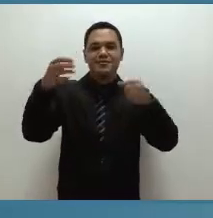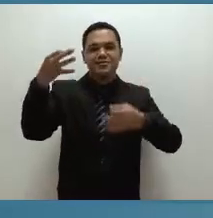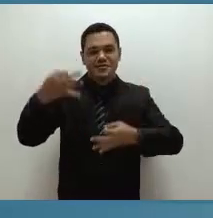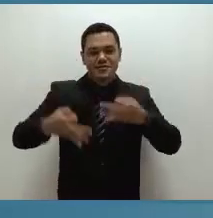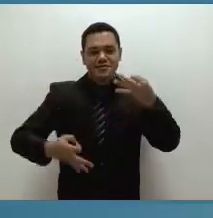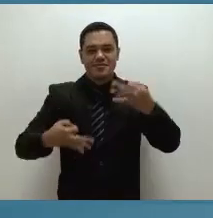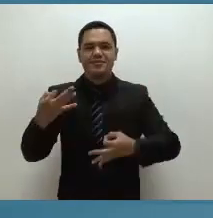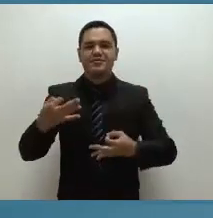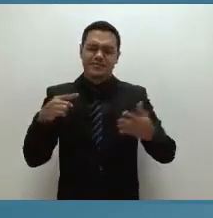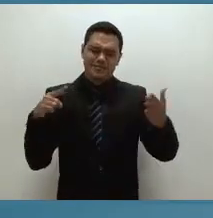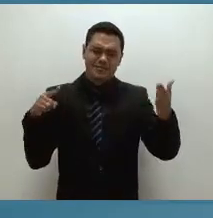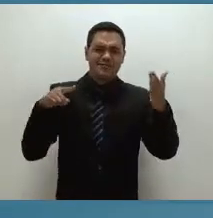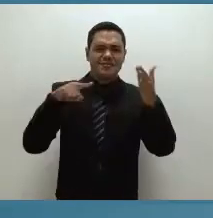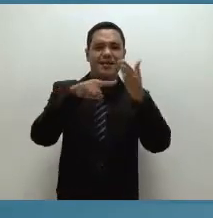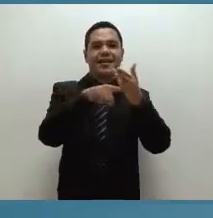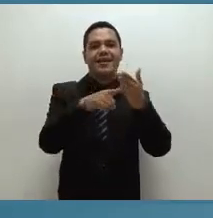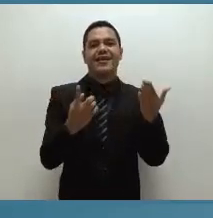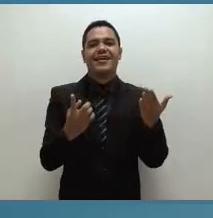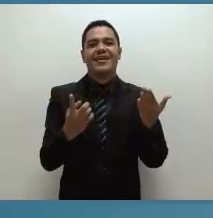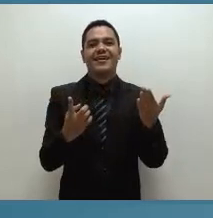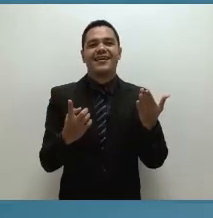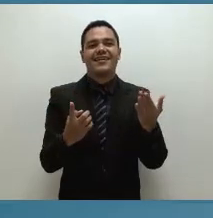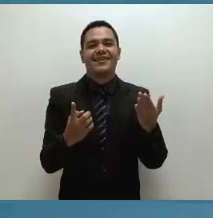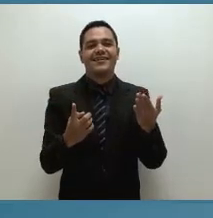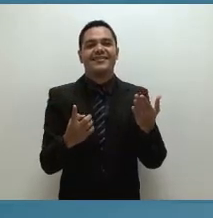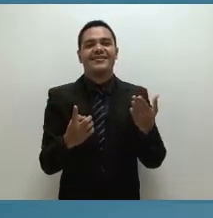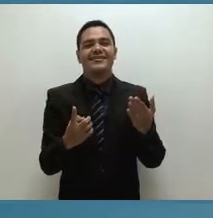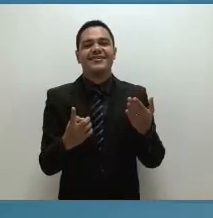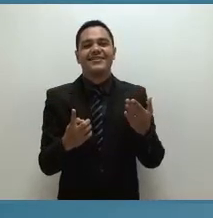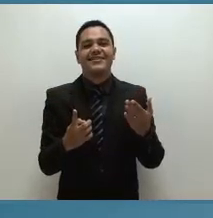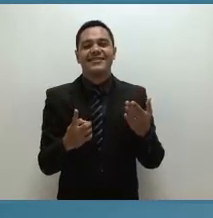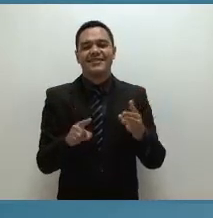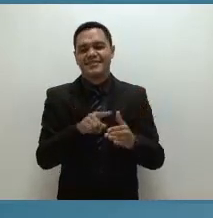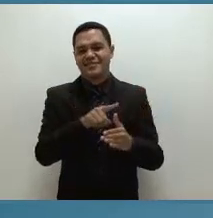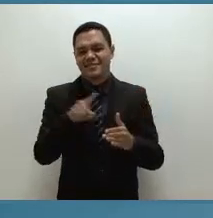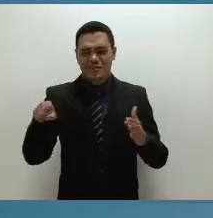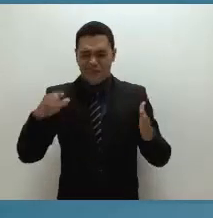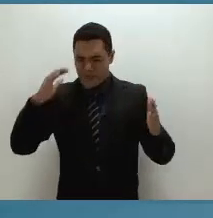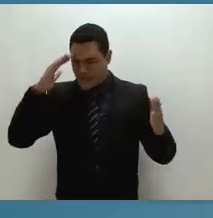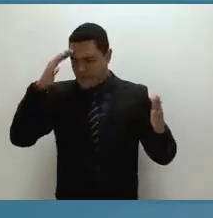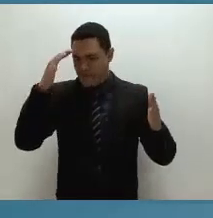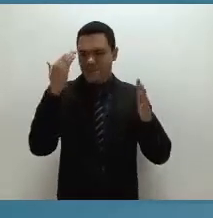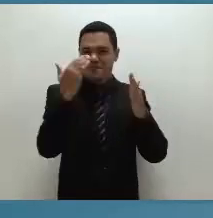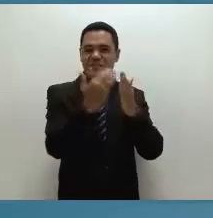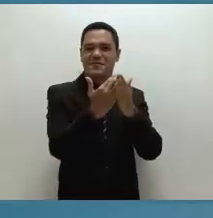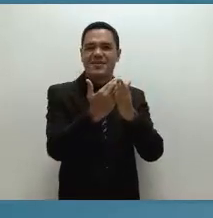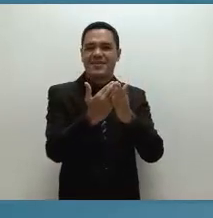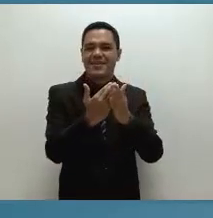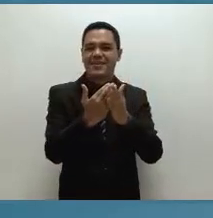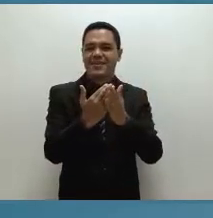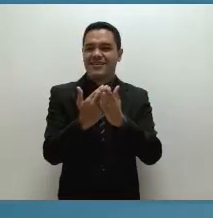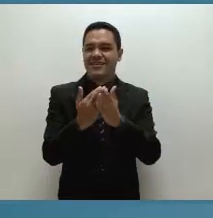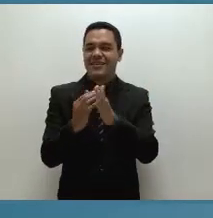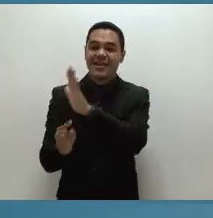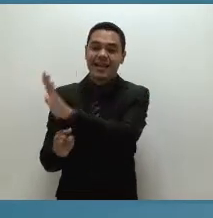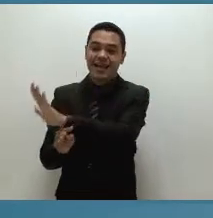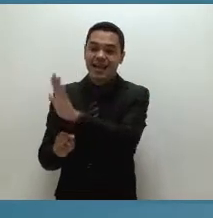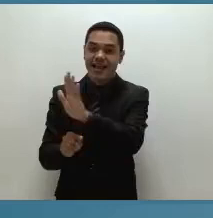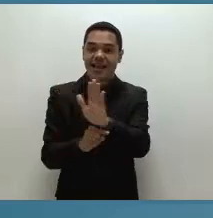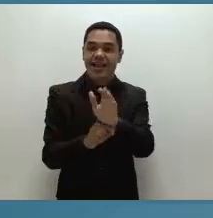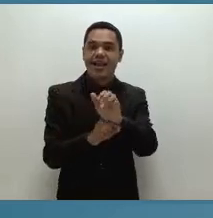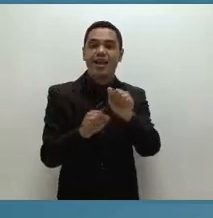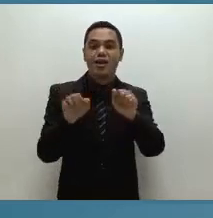com 103, 104. A sua obrigação de atender ao nosso